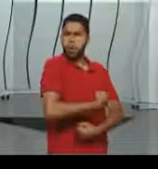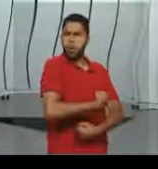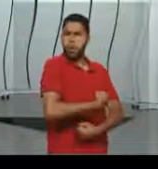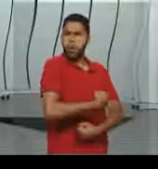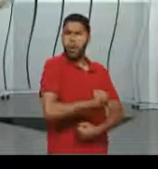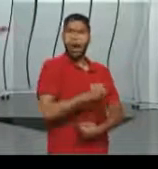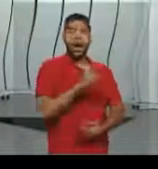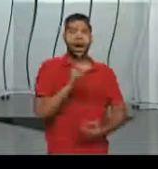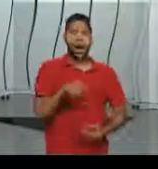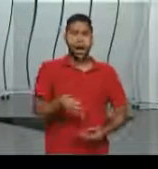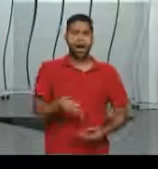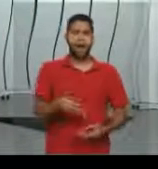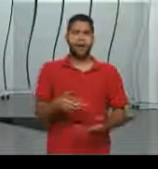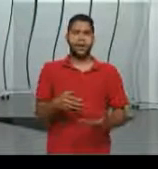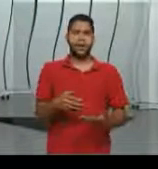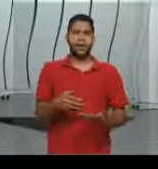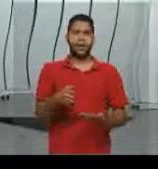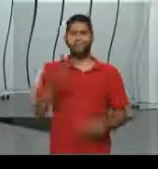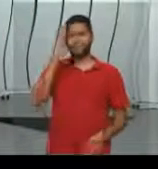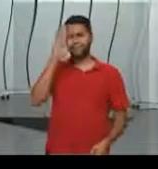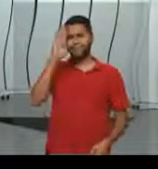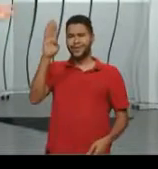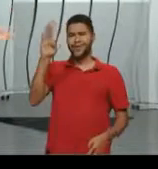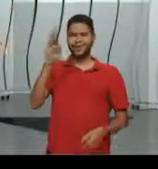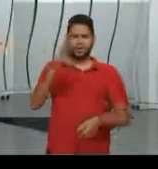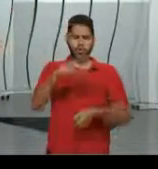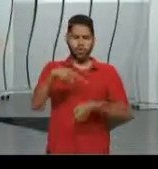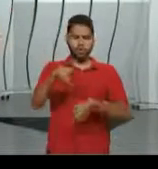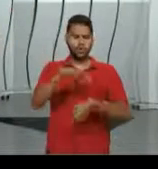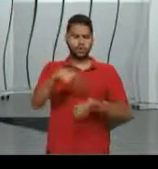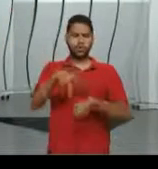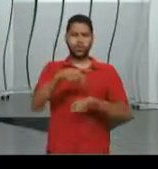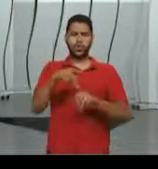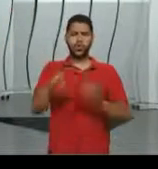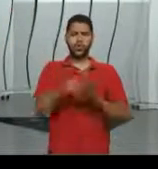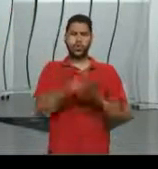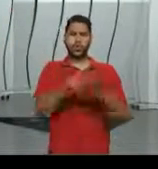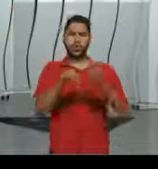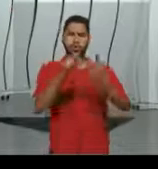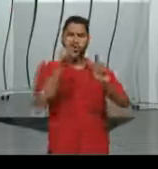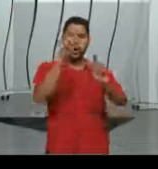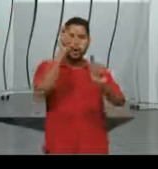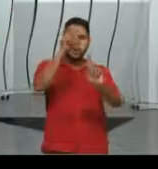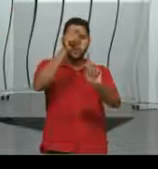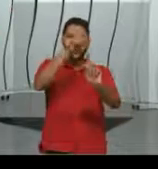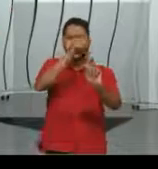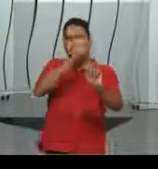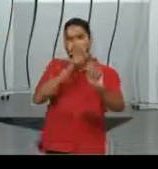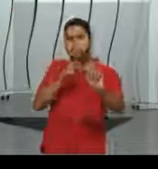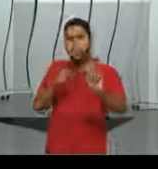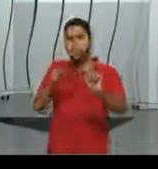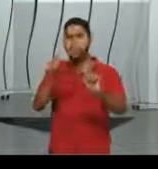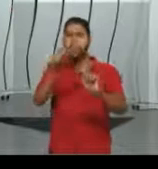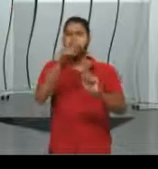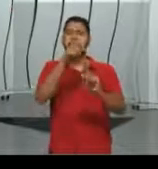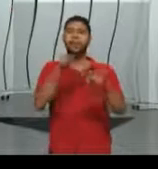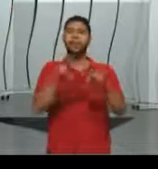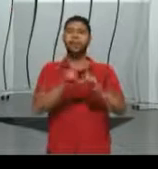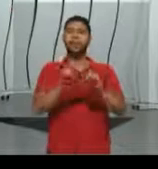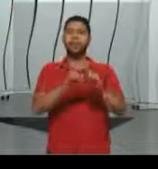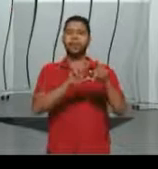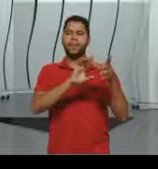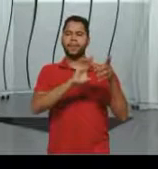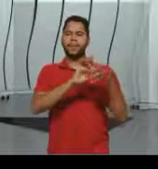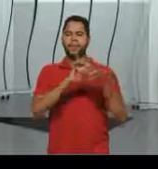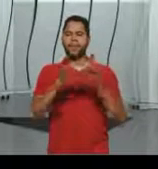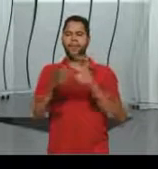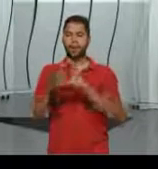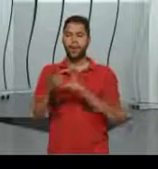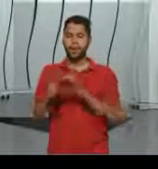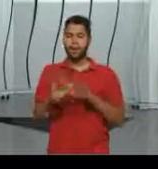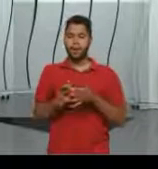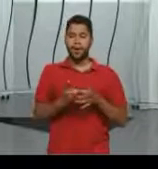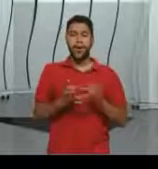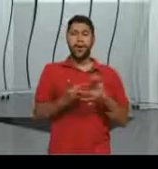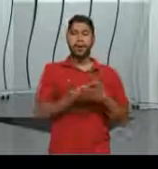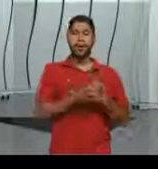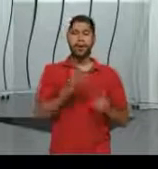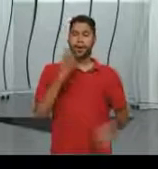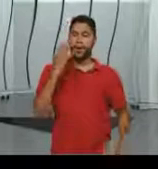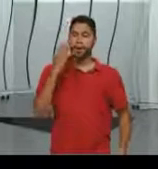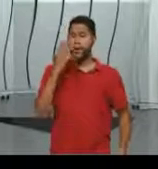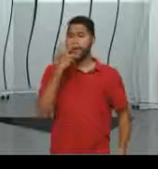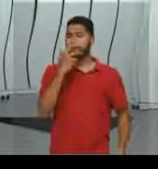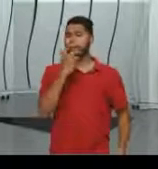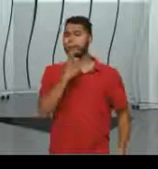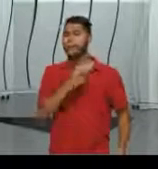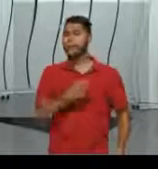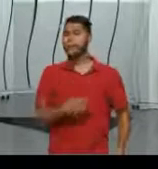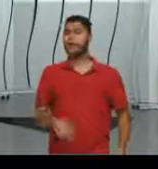era a mãe da escultura e ali é o berço das Olimpíadas. Então, a beleza ali